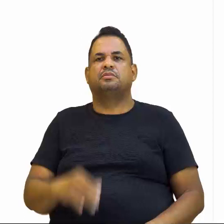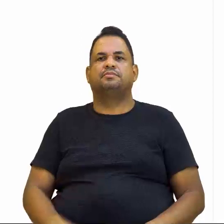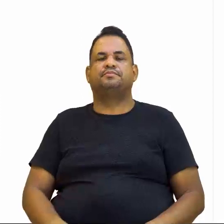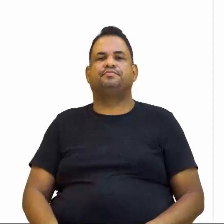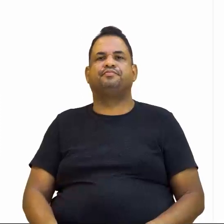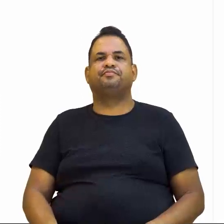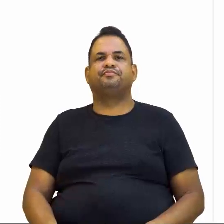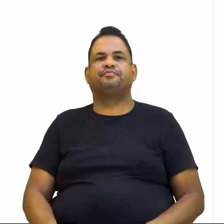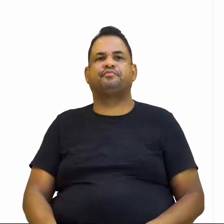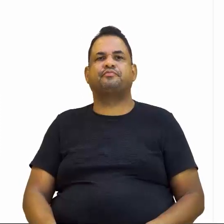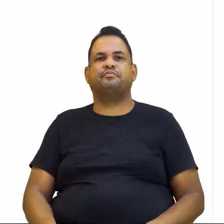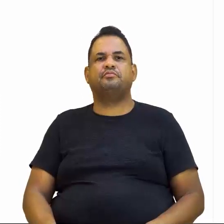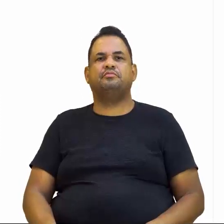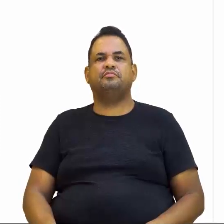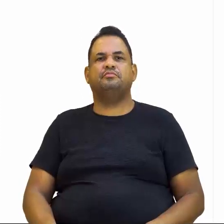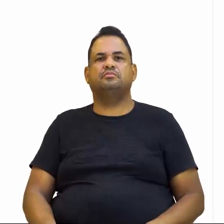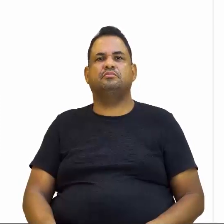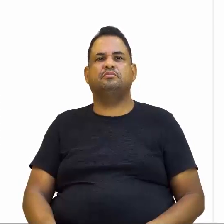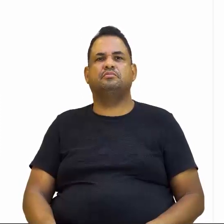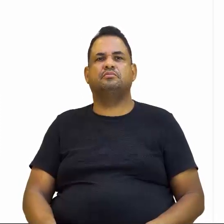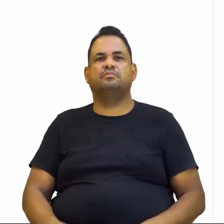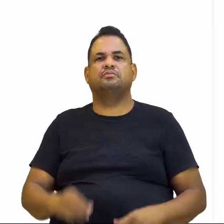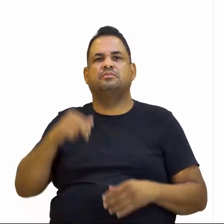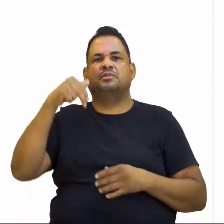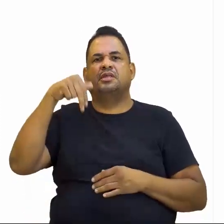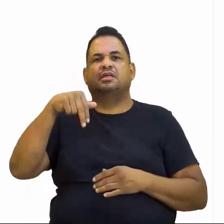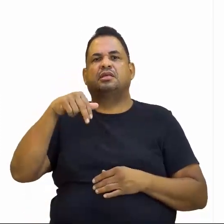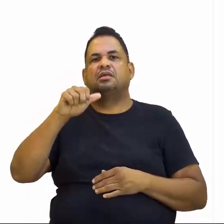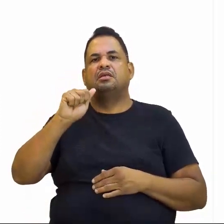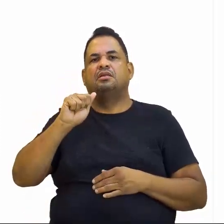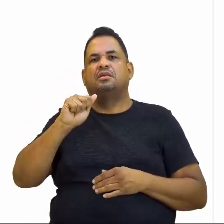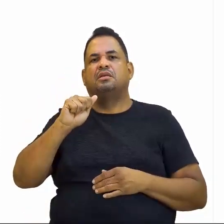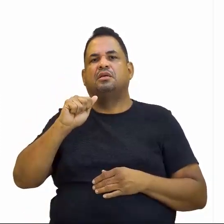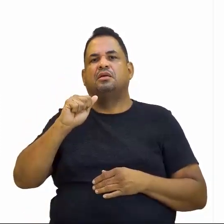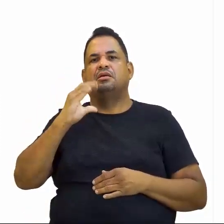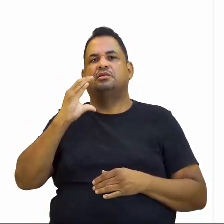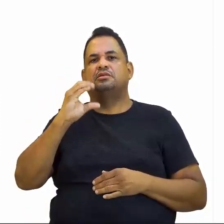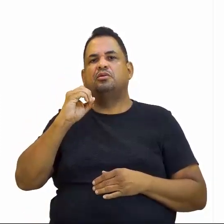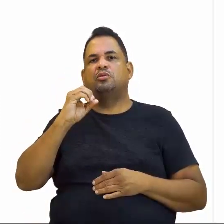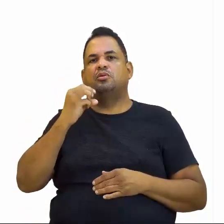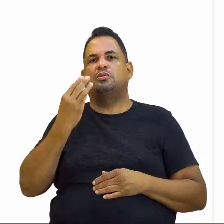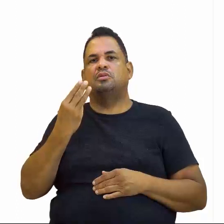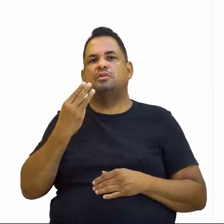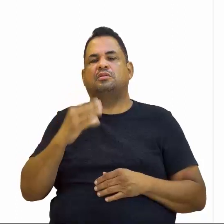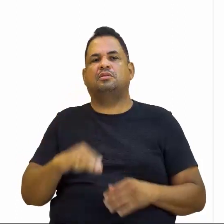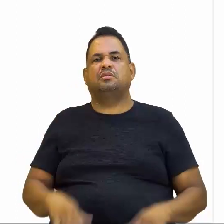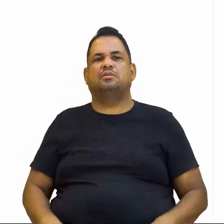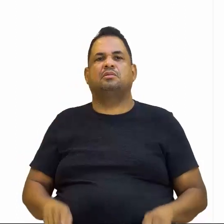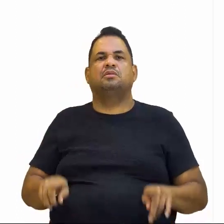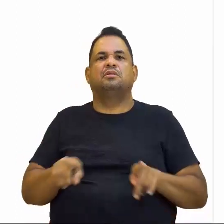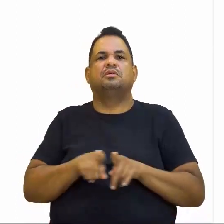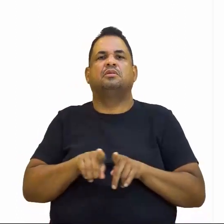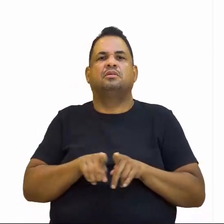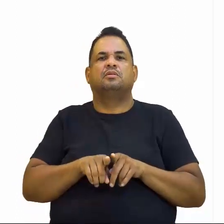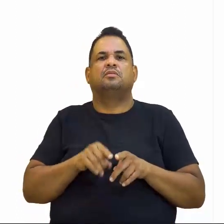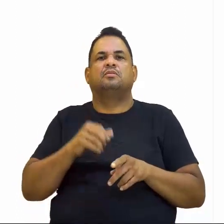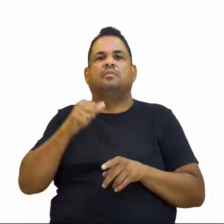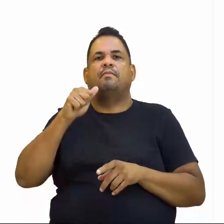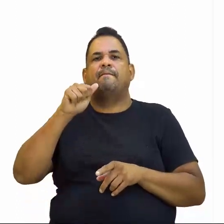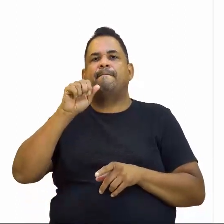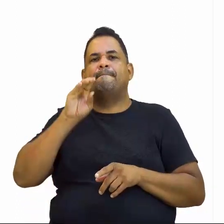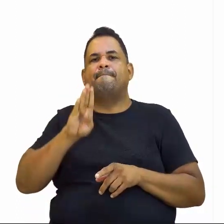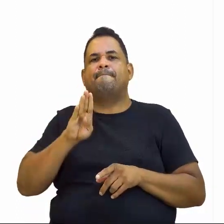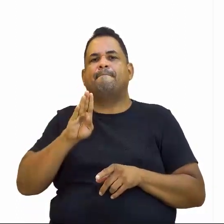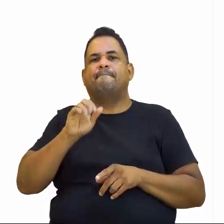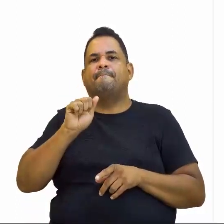óxido. Já o carbonato de sódio, ele também é conhecido como